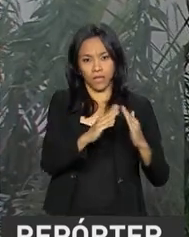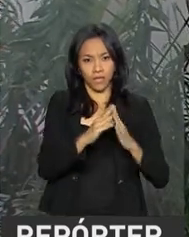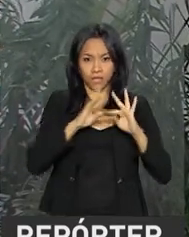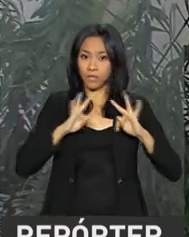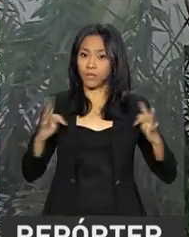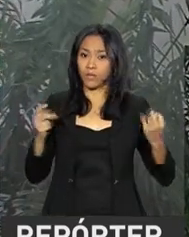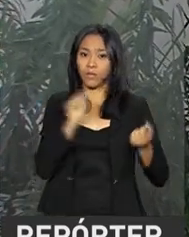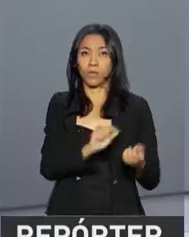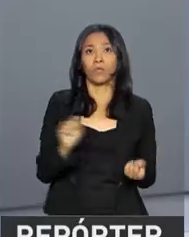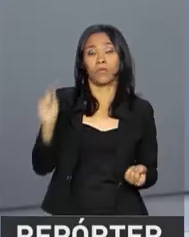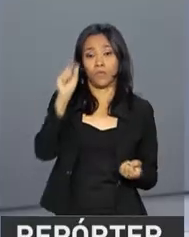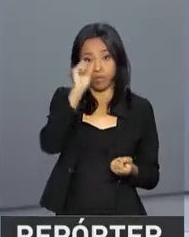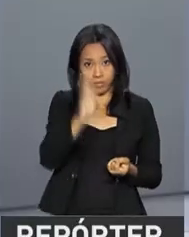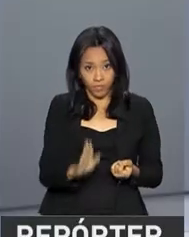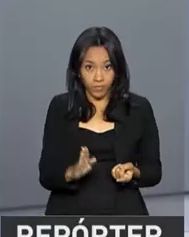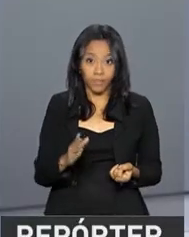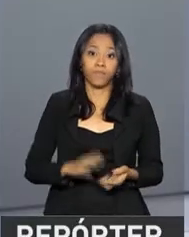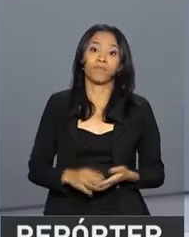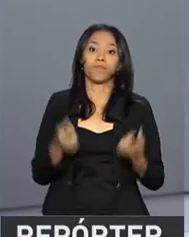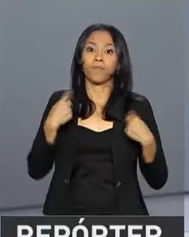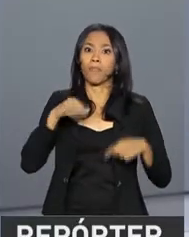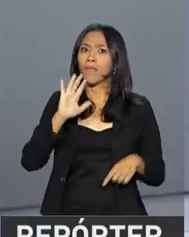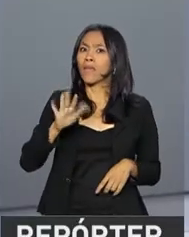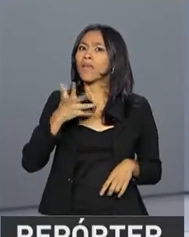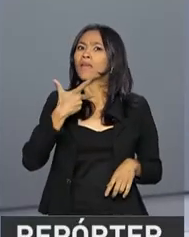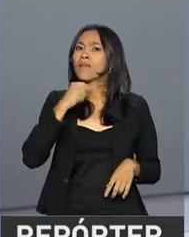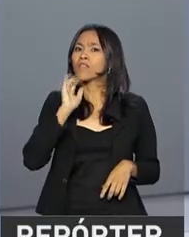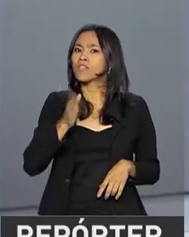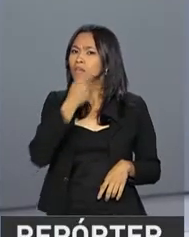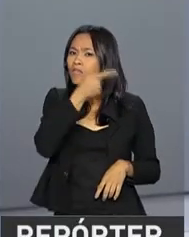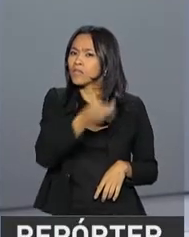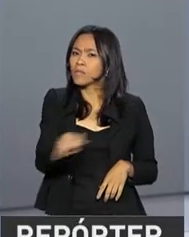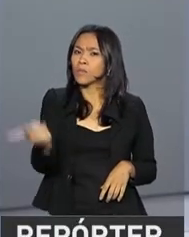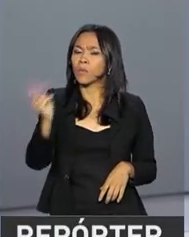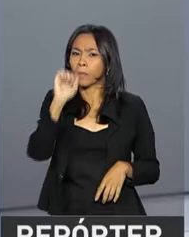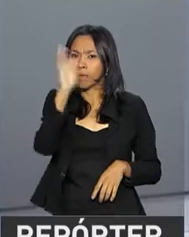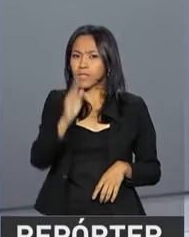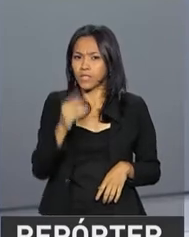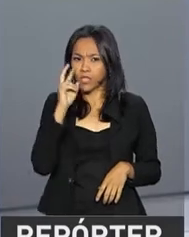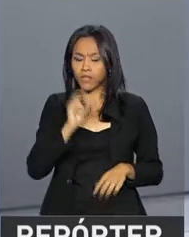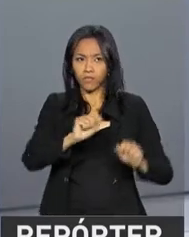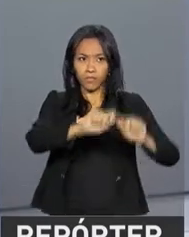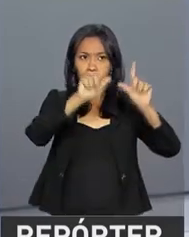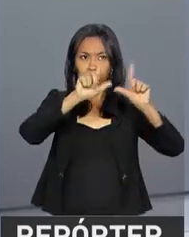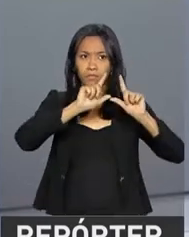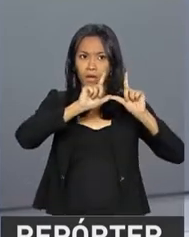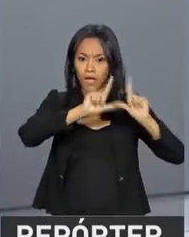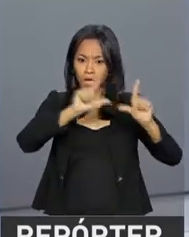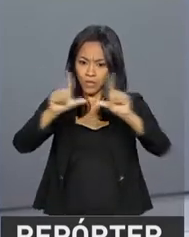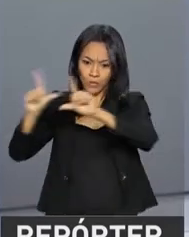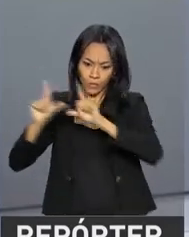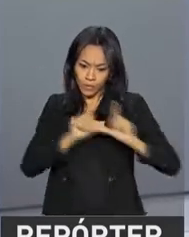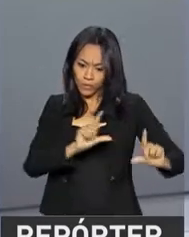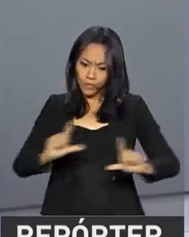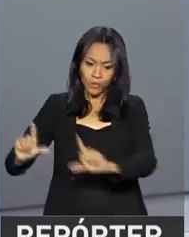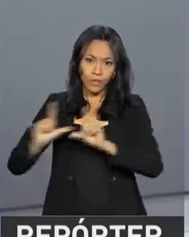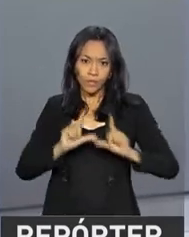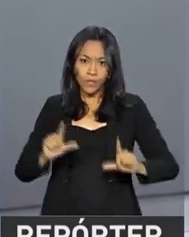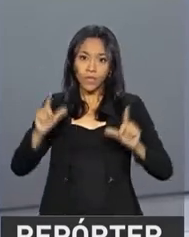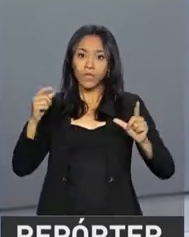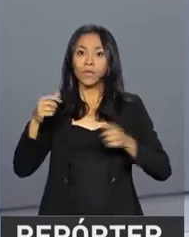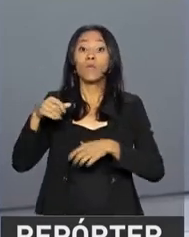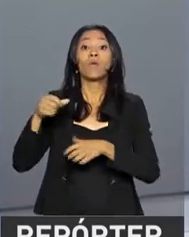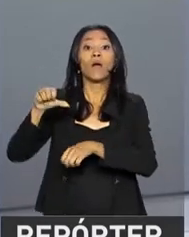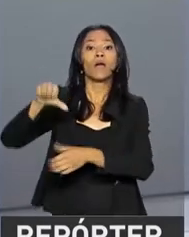todo o país quem já visitou brasília deve ter se deparado com azulejos em vários pontos turísticos são as